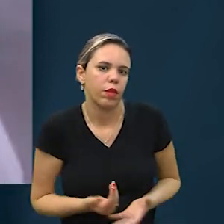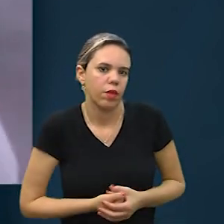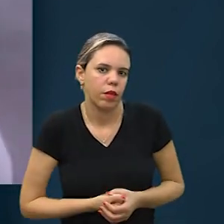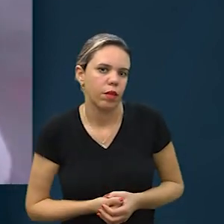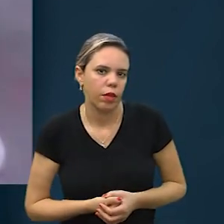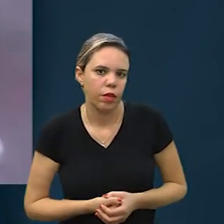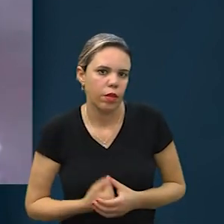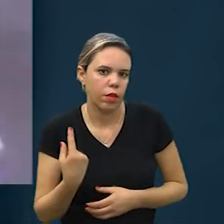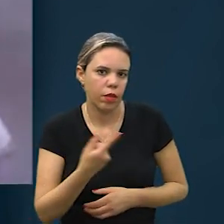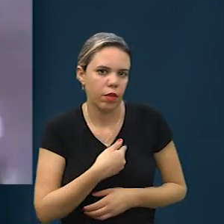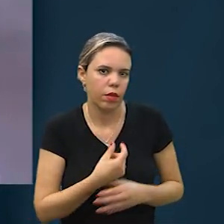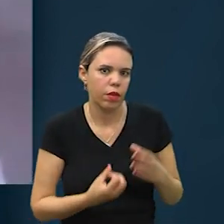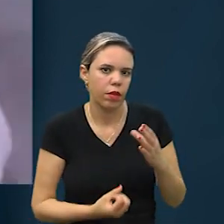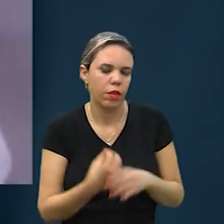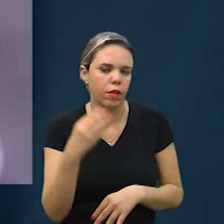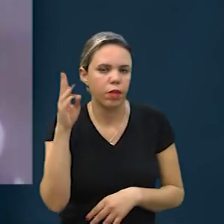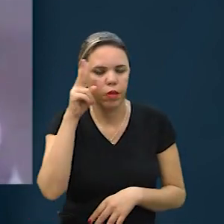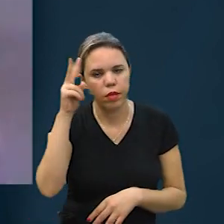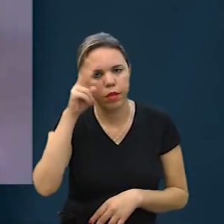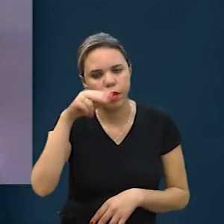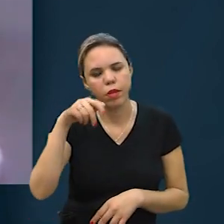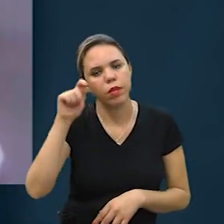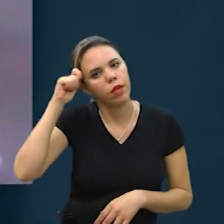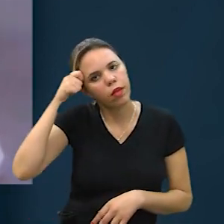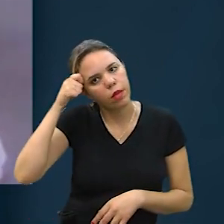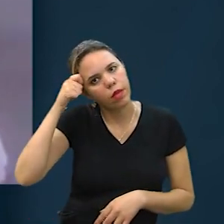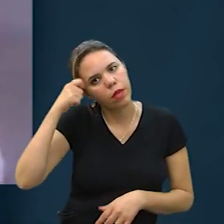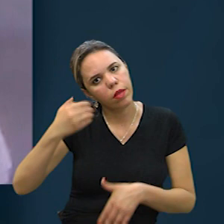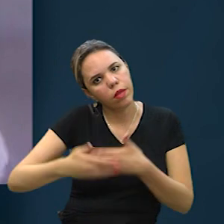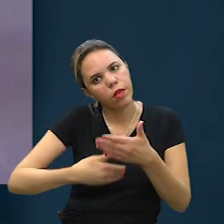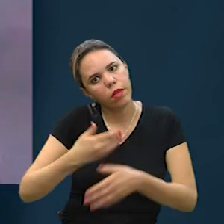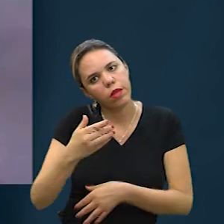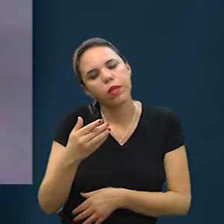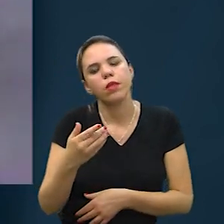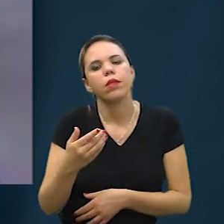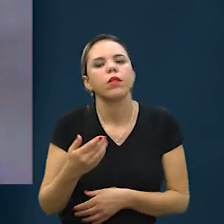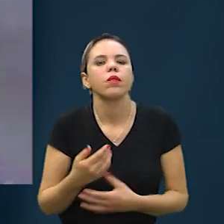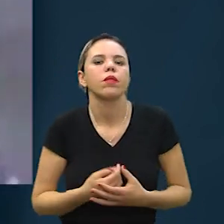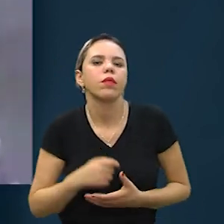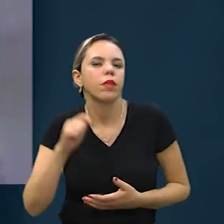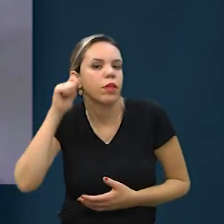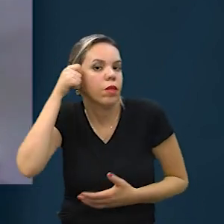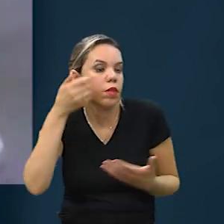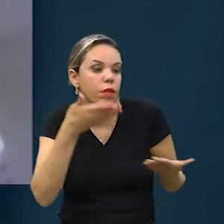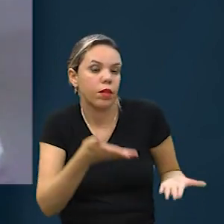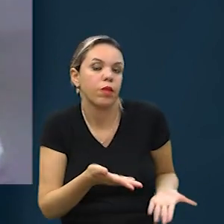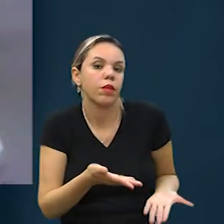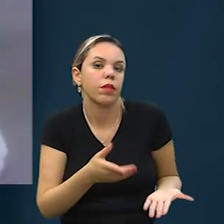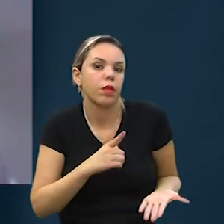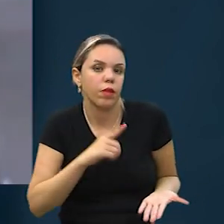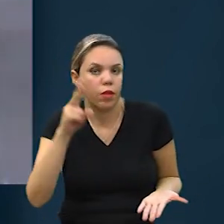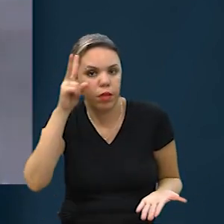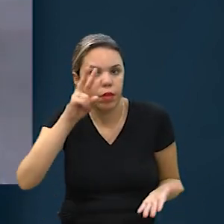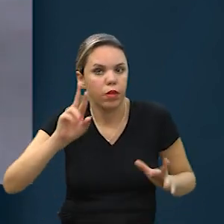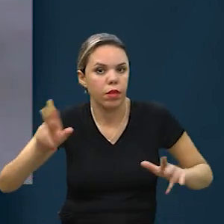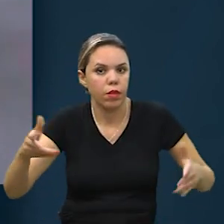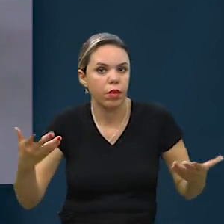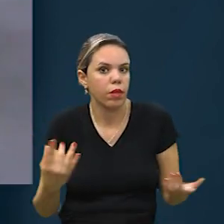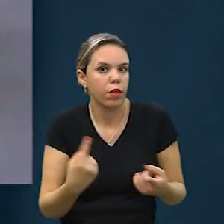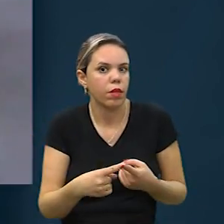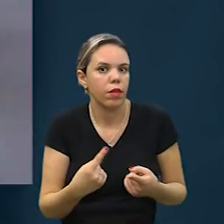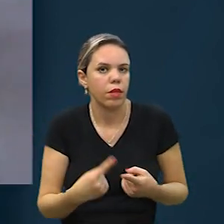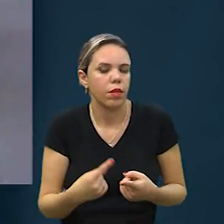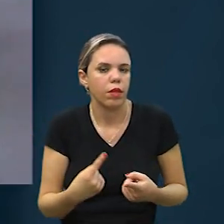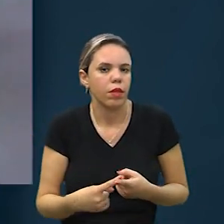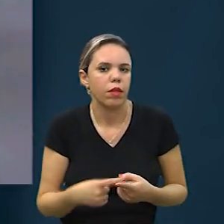e tal. Então, a nossa origem histórica africana, da diáspora africana, né, tem uma história diferente,